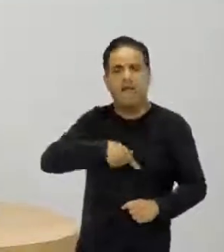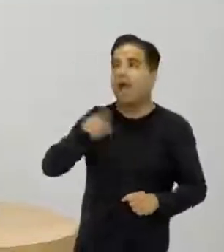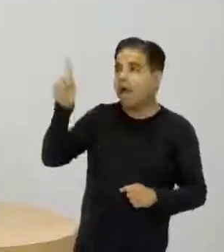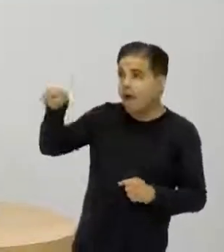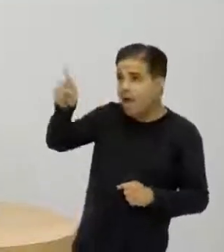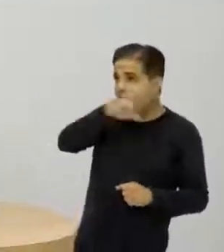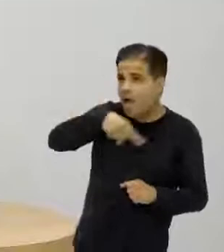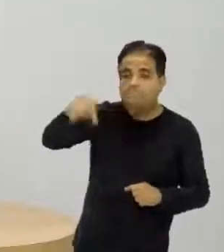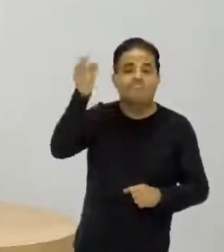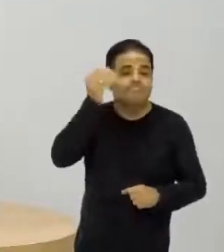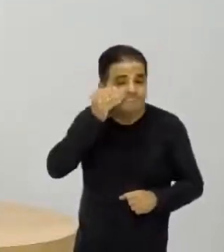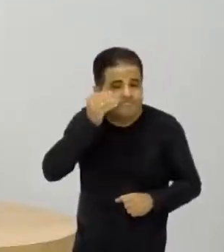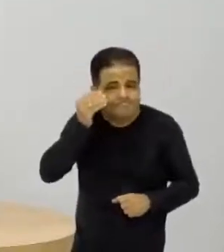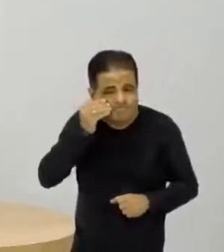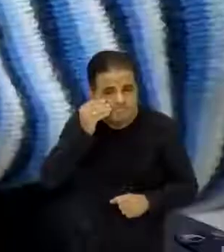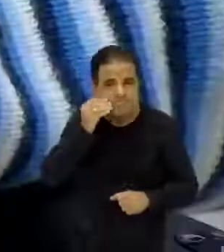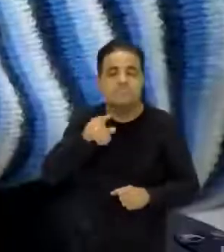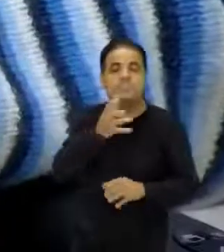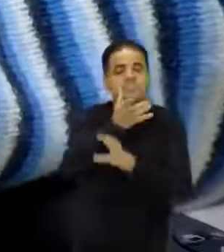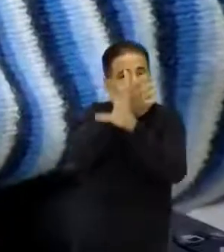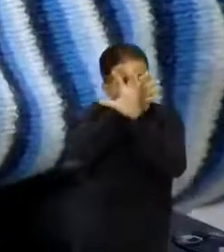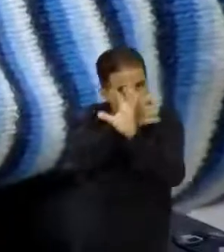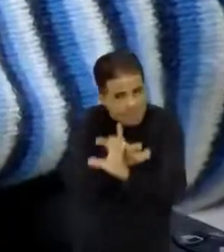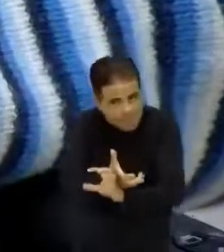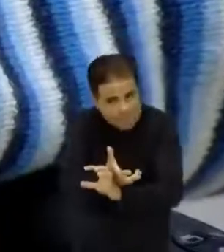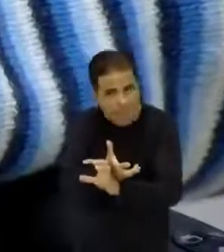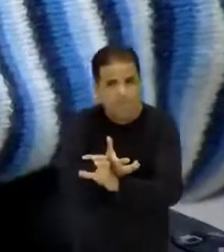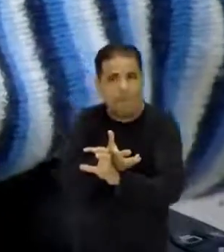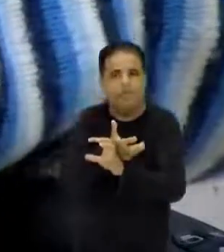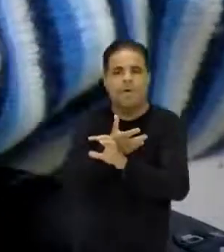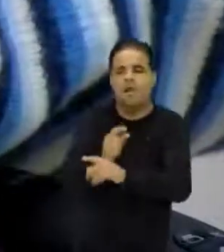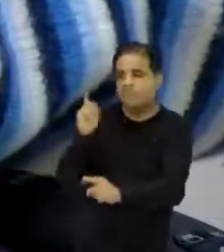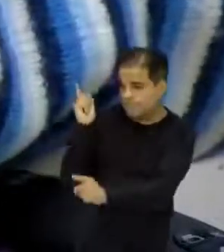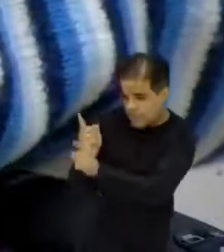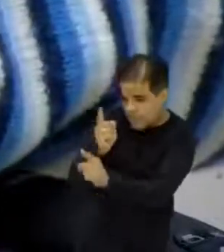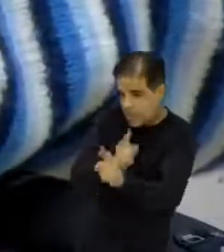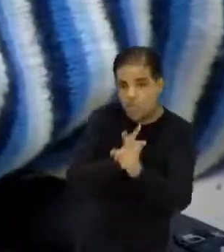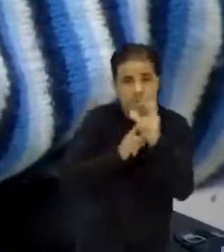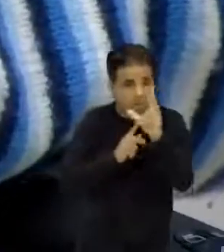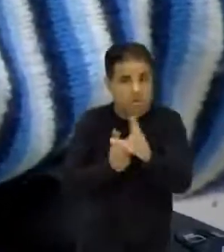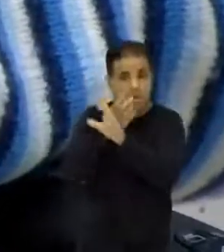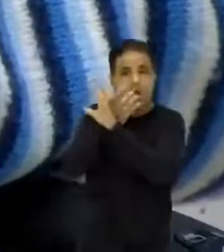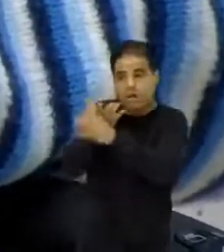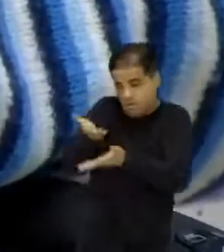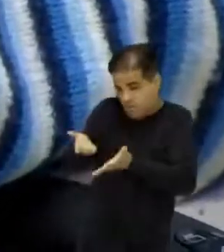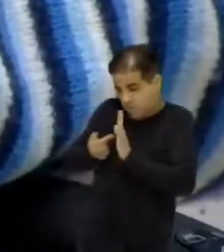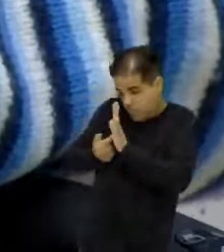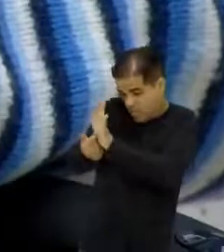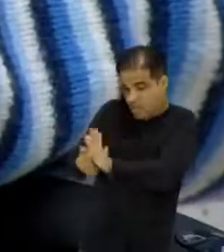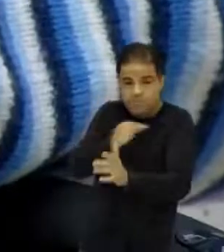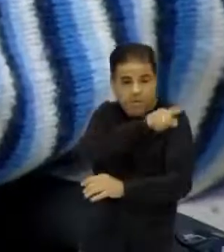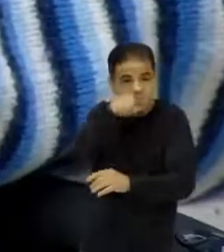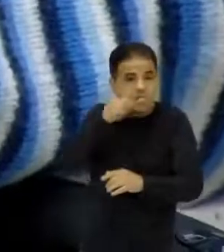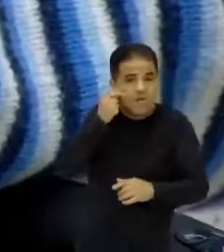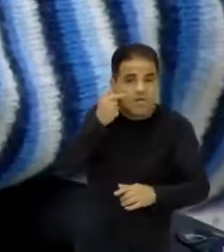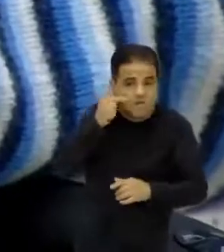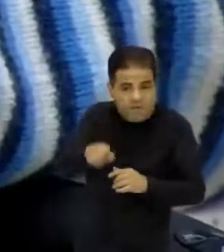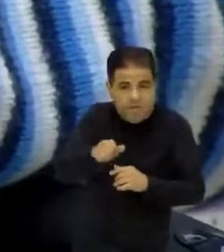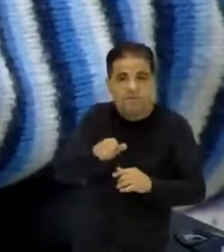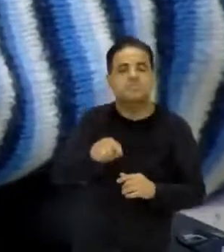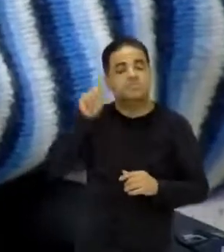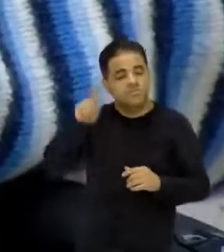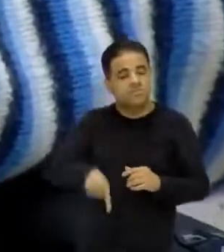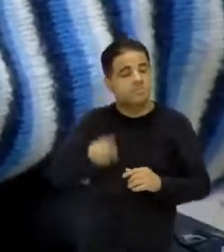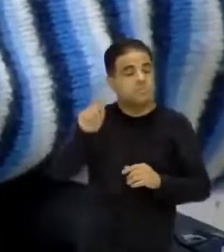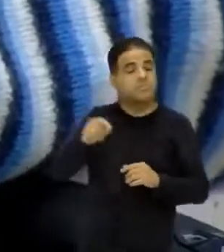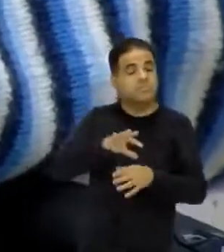essas evidências fósseis, então a existência dos fósseis, né, como esse daqui que eu estou mostrando aqui para vocês, isso